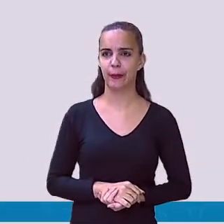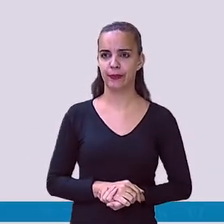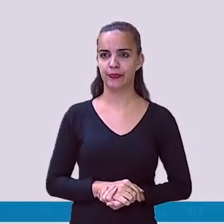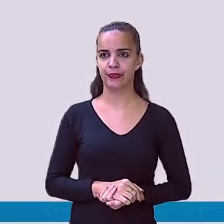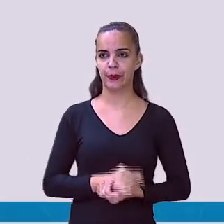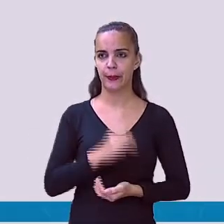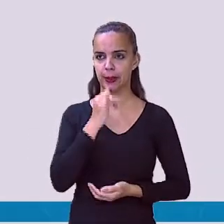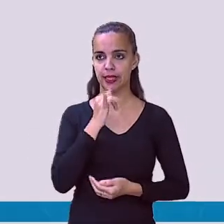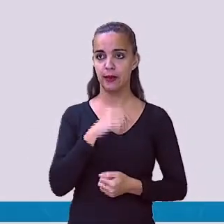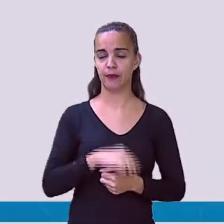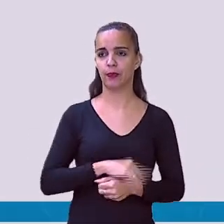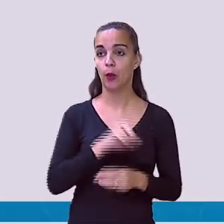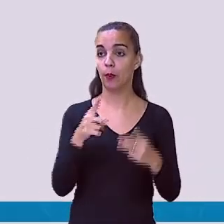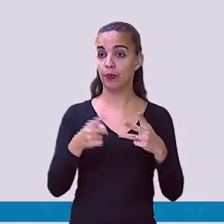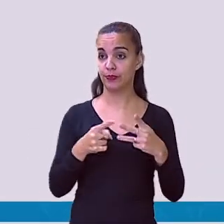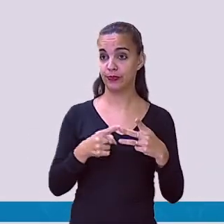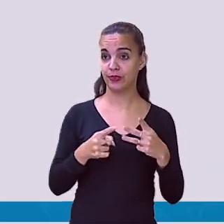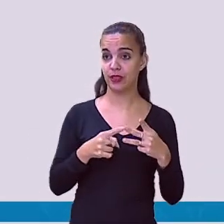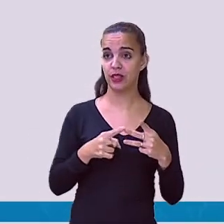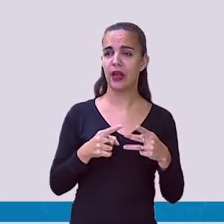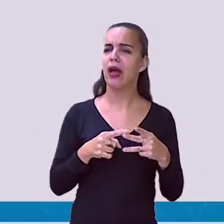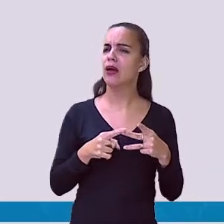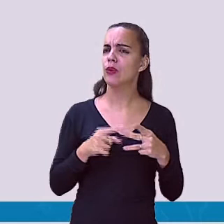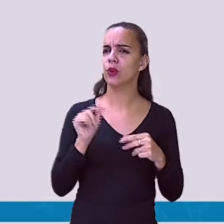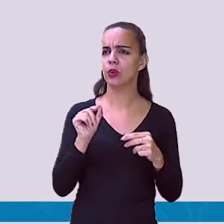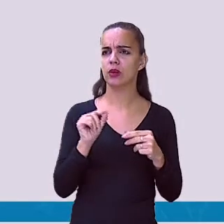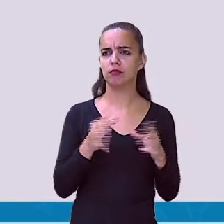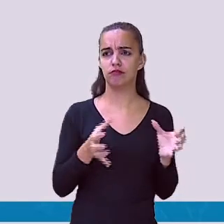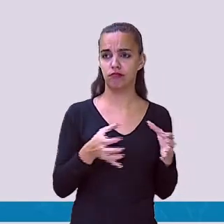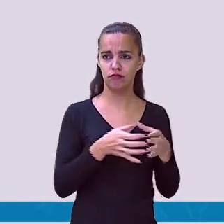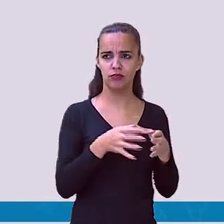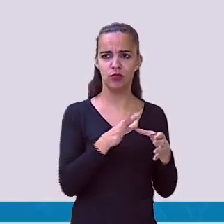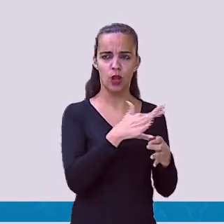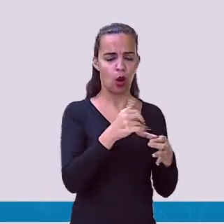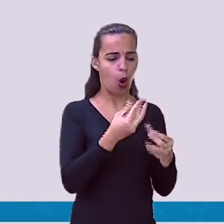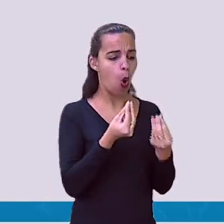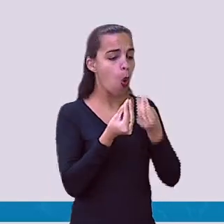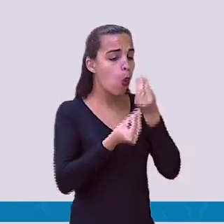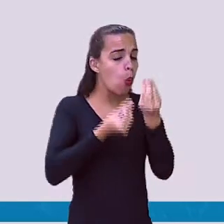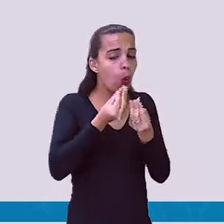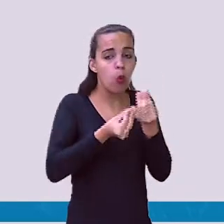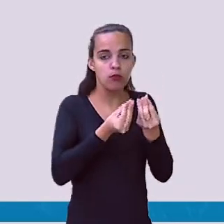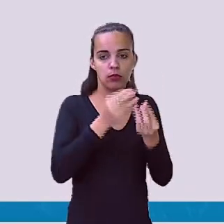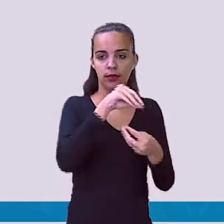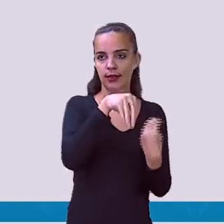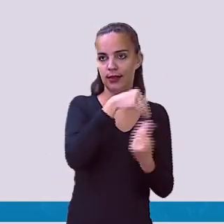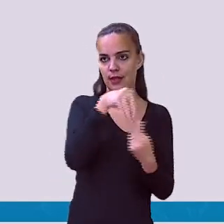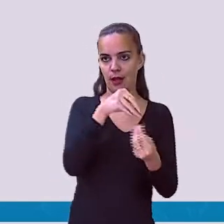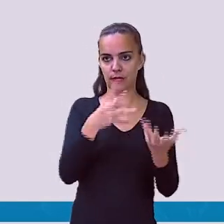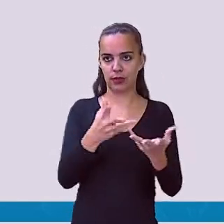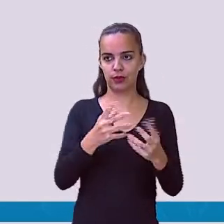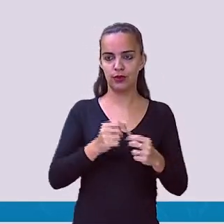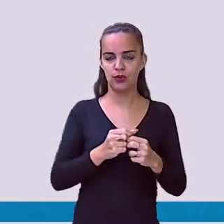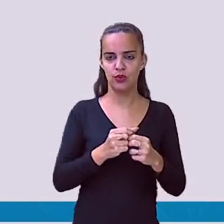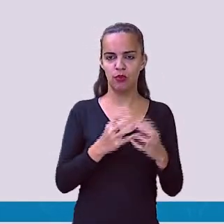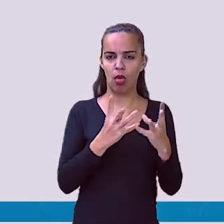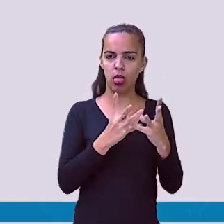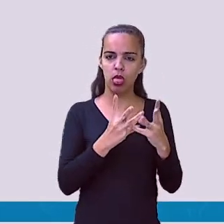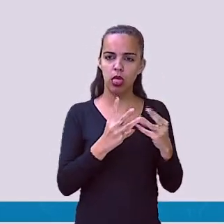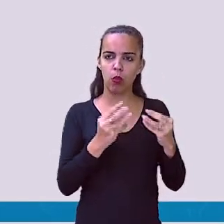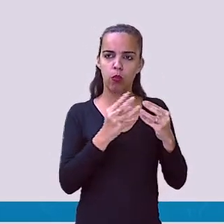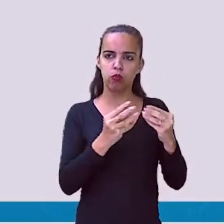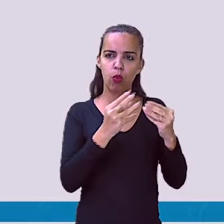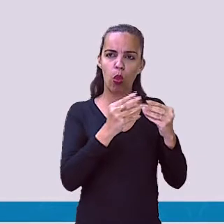Outro ponto, o estado físico de cada fase da mistura. É o estado sólido?